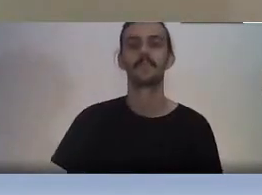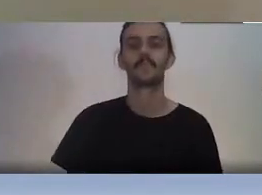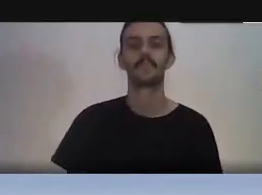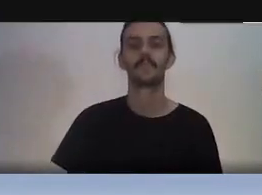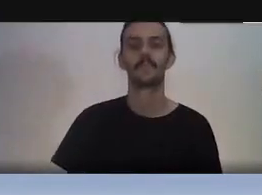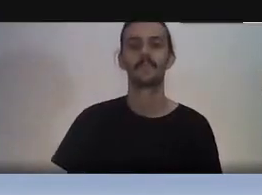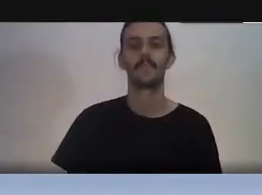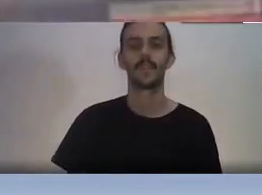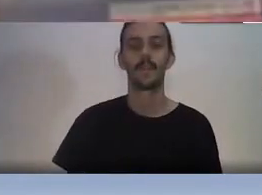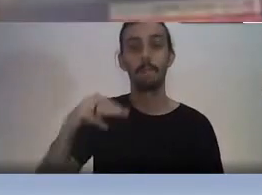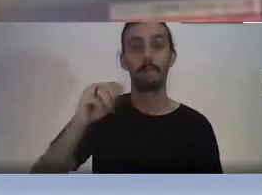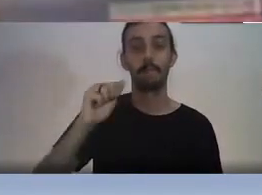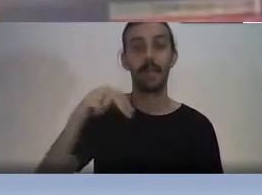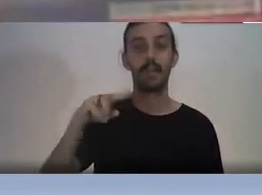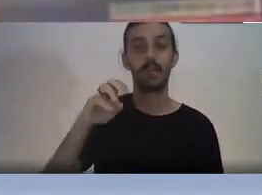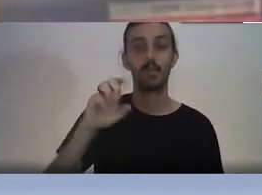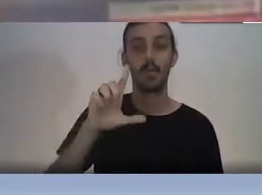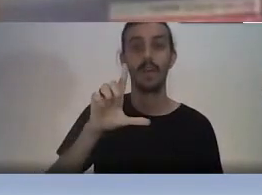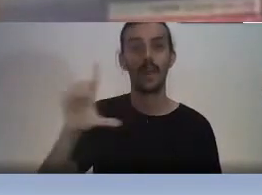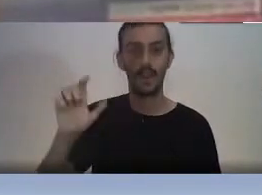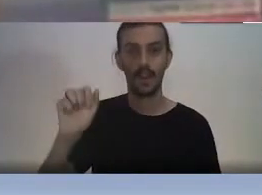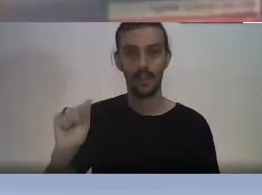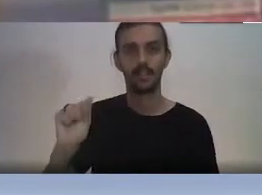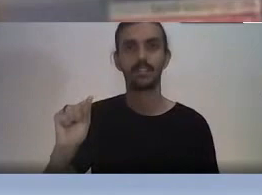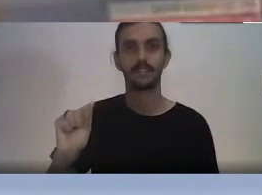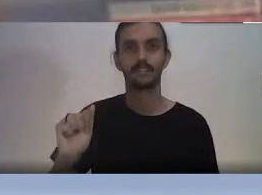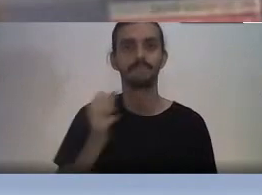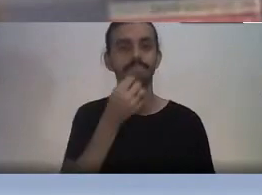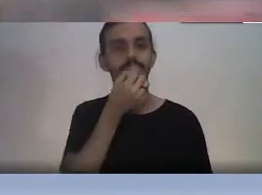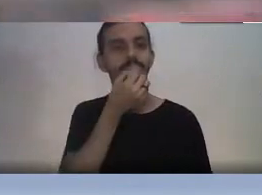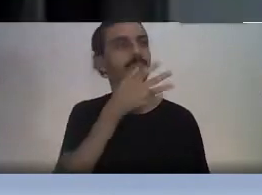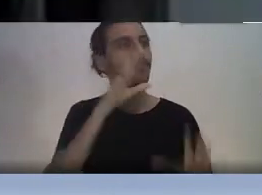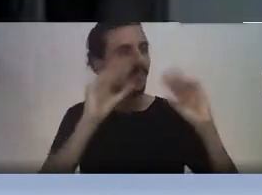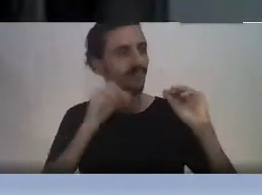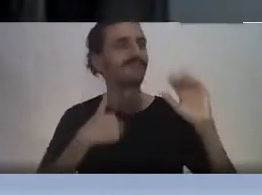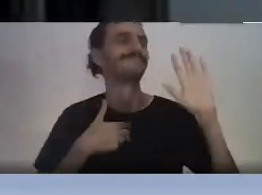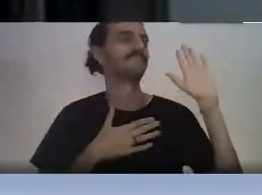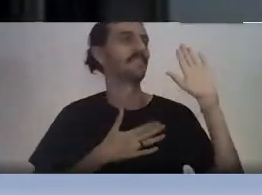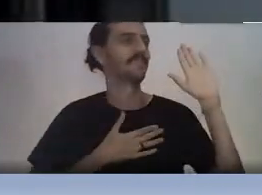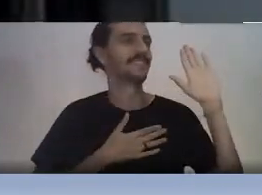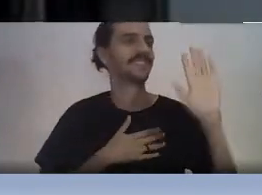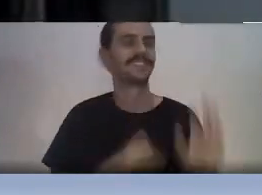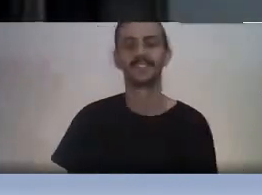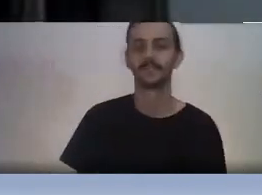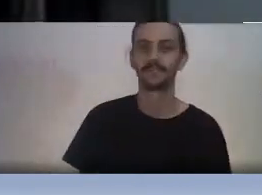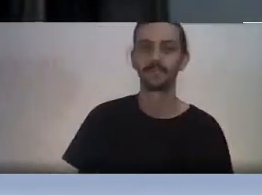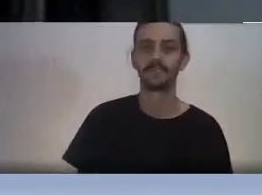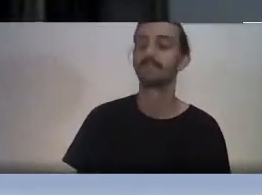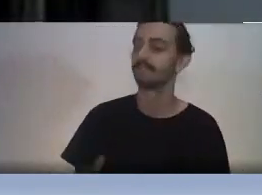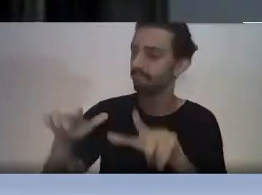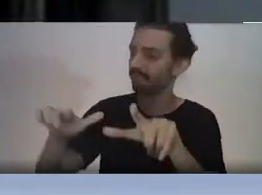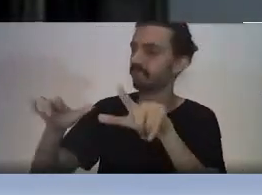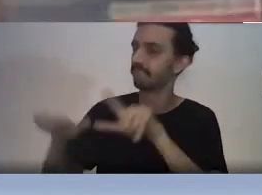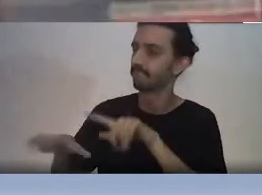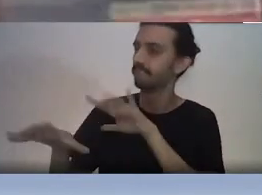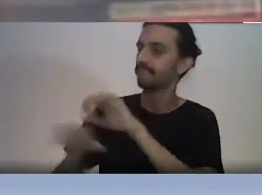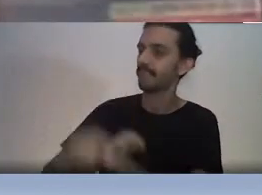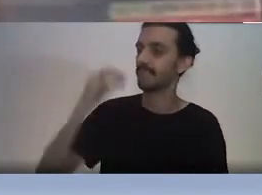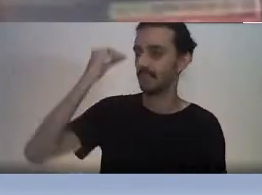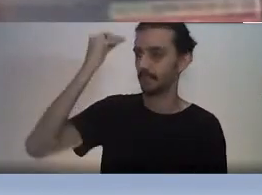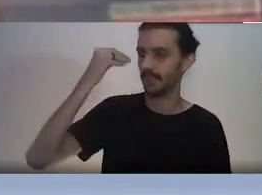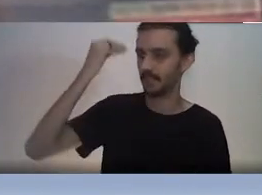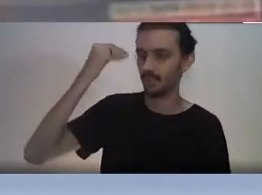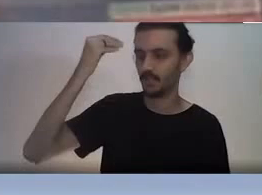Manuela Machado dos Santos. Boa noite, assim eu prometo. Eu lhe concedo o grau de